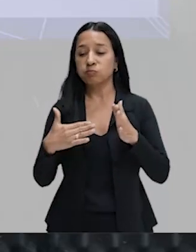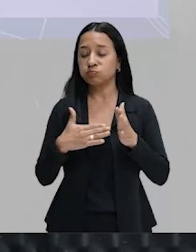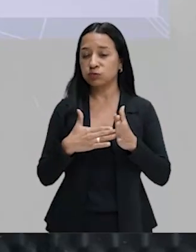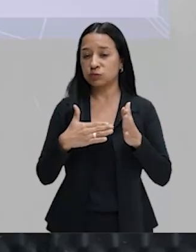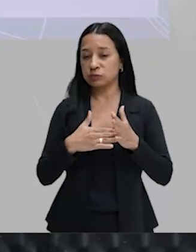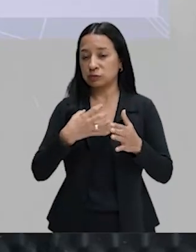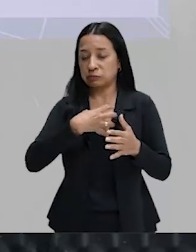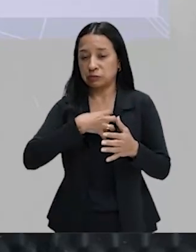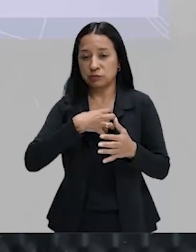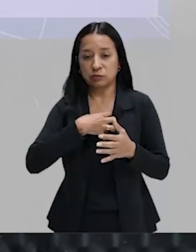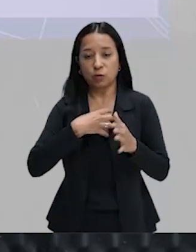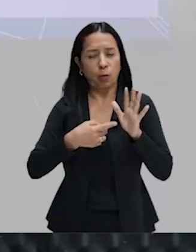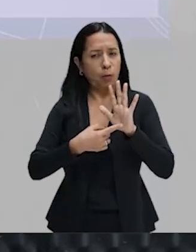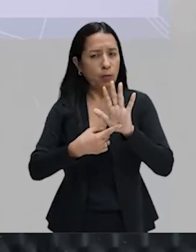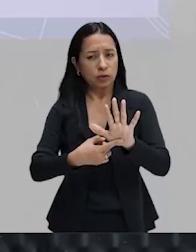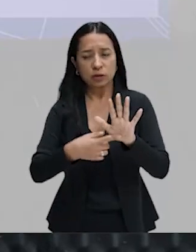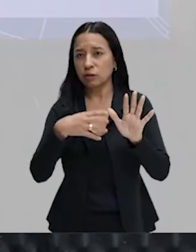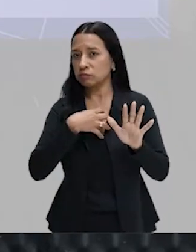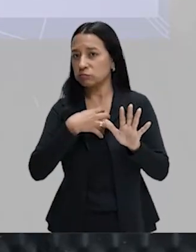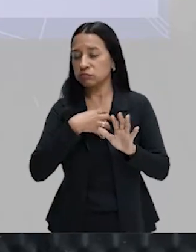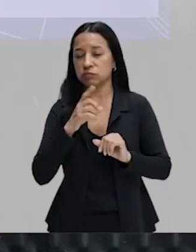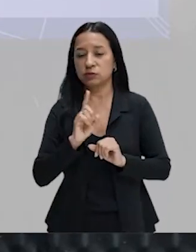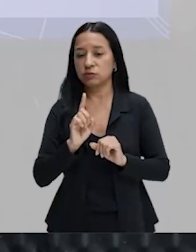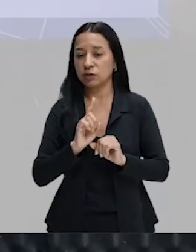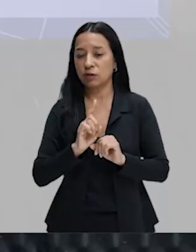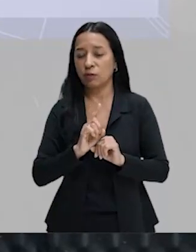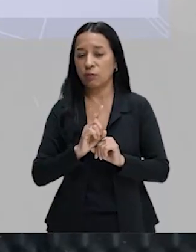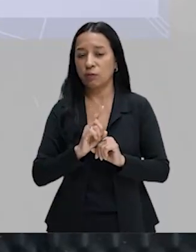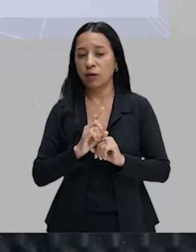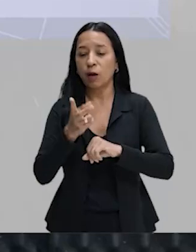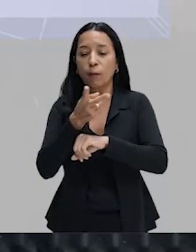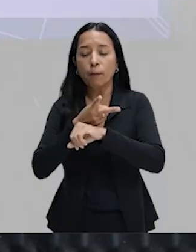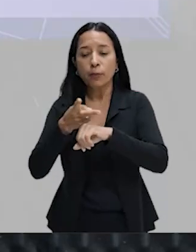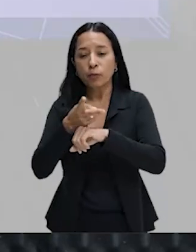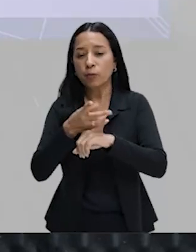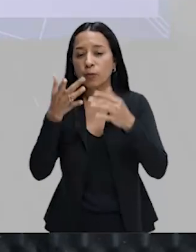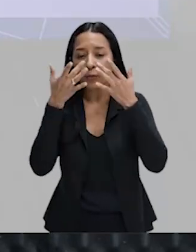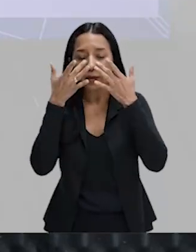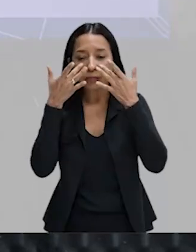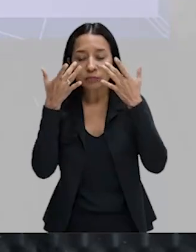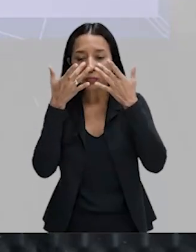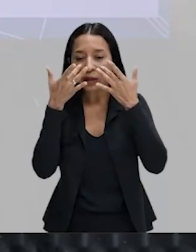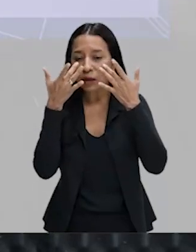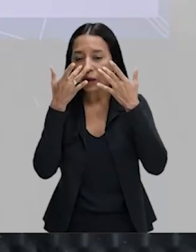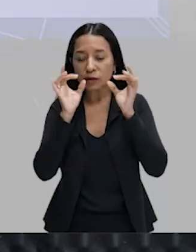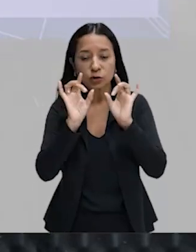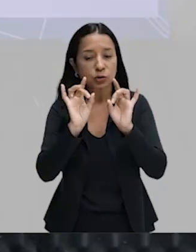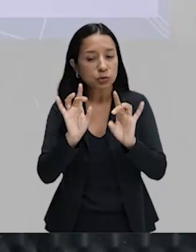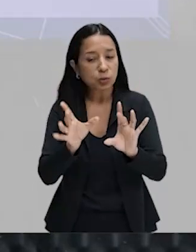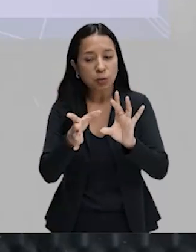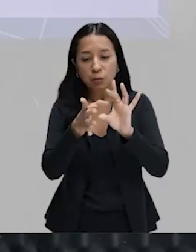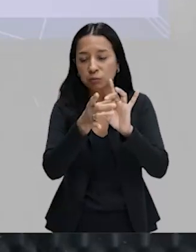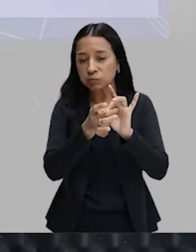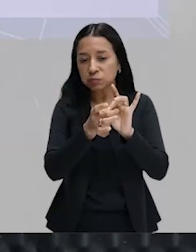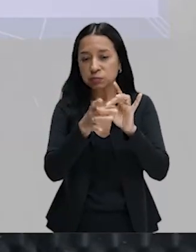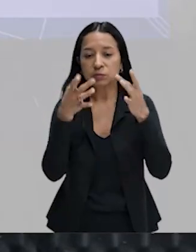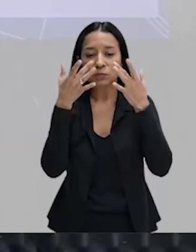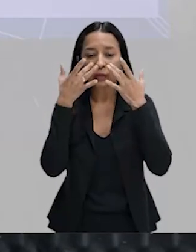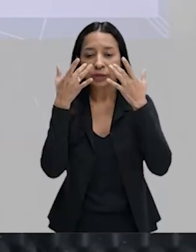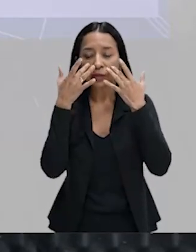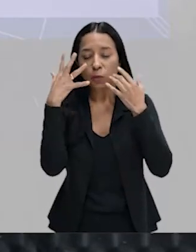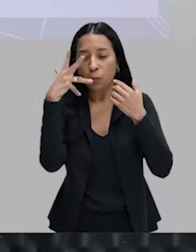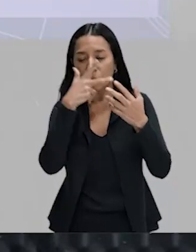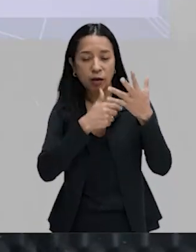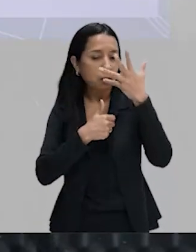demonstrar aquilo que eu sinto, não. A busca só da arte. A arte pela arte. O belo, o bonito, o perfeito